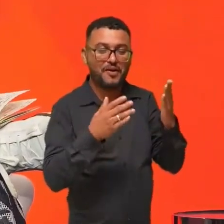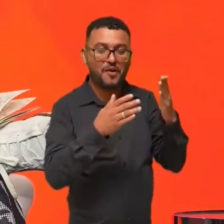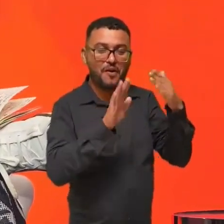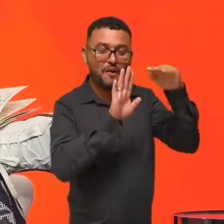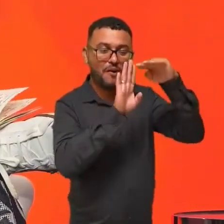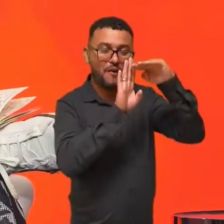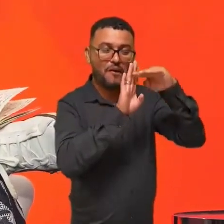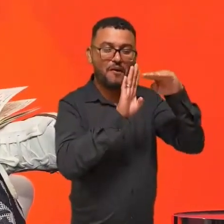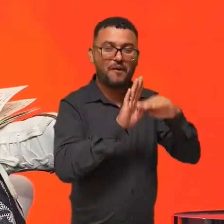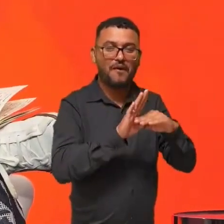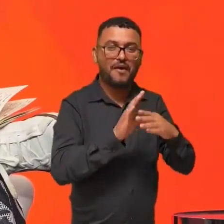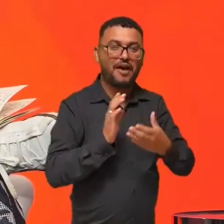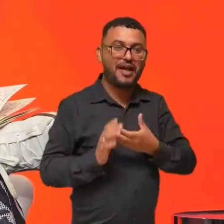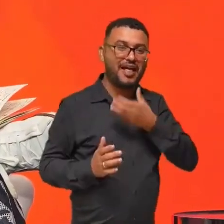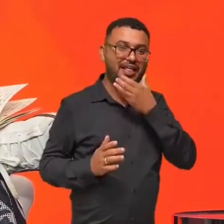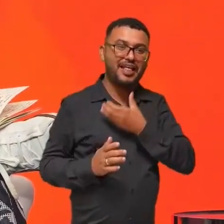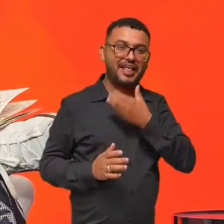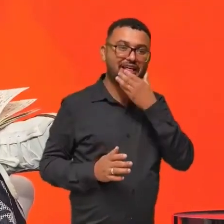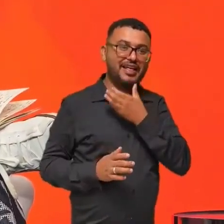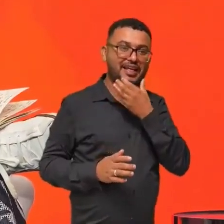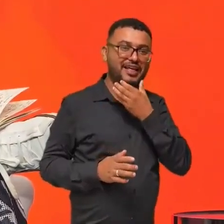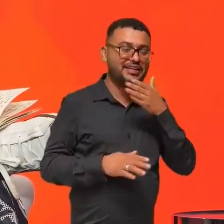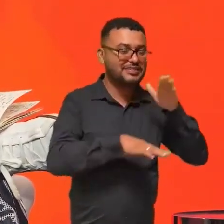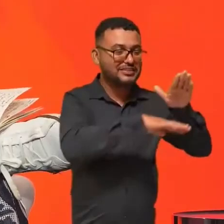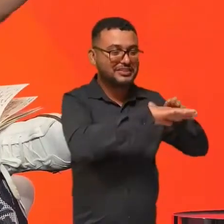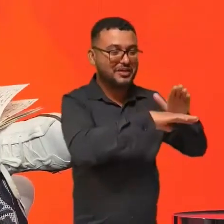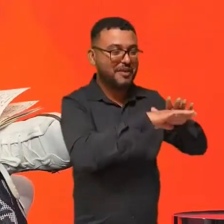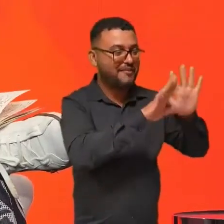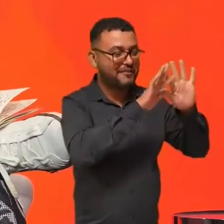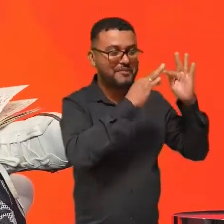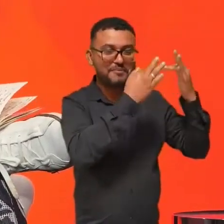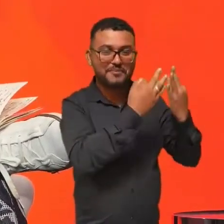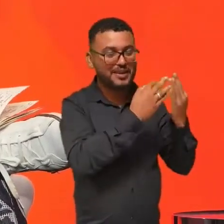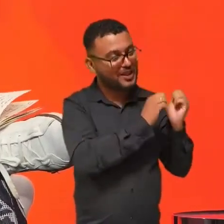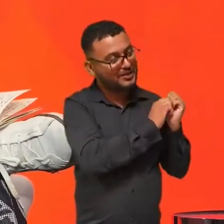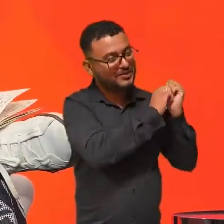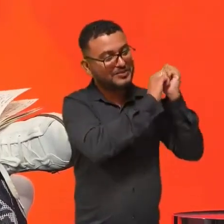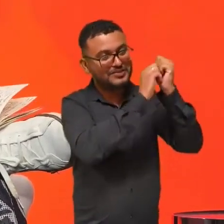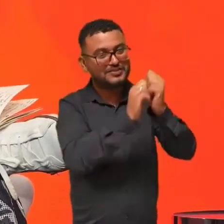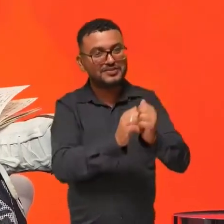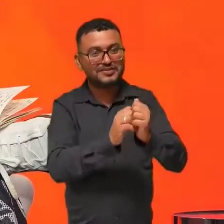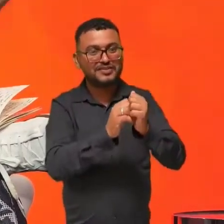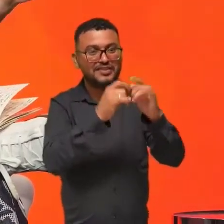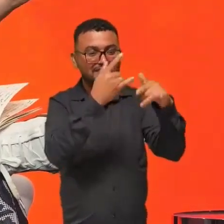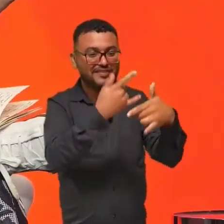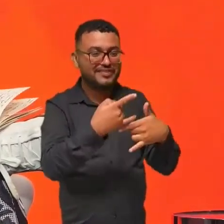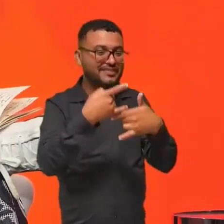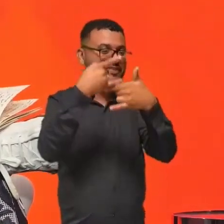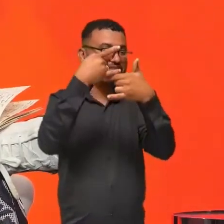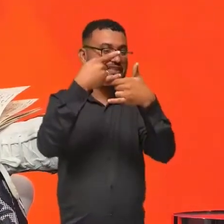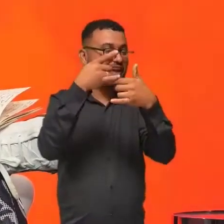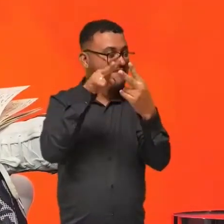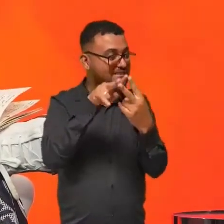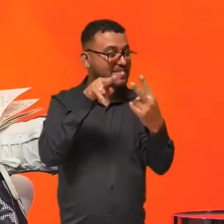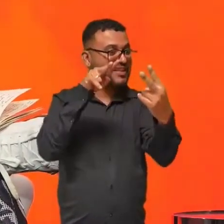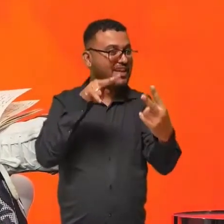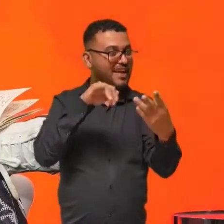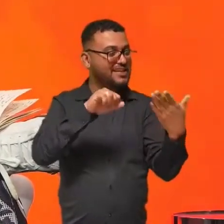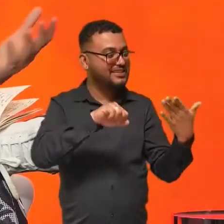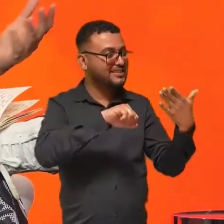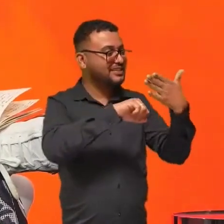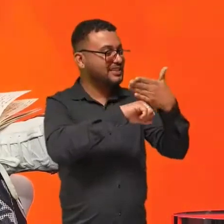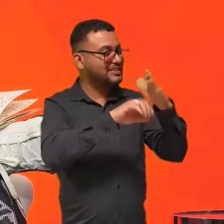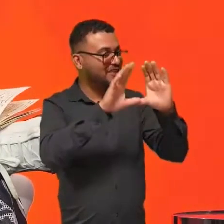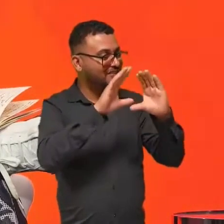chamar a família e os amigos para ver junto. Porque é virtual, mas quer que você acesse ali com um senso de comunidade. Então, é aquilo que a gente